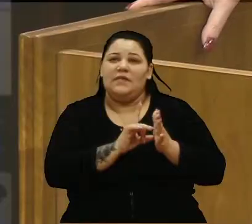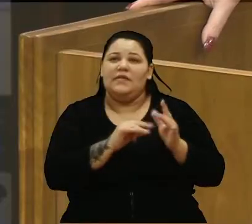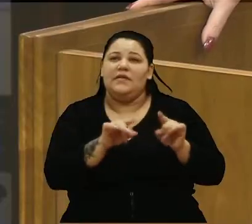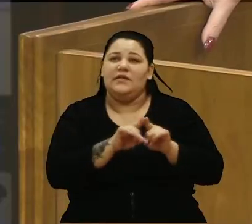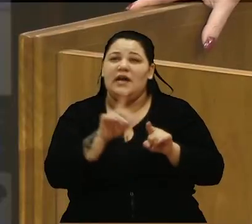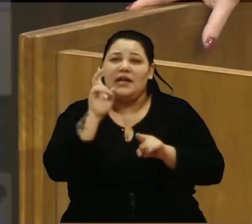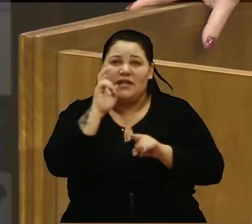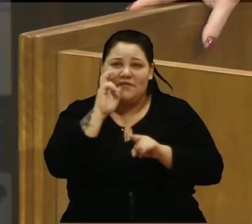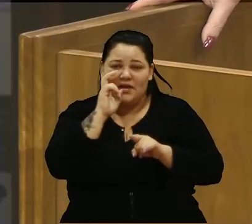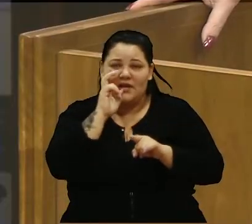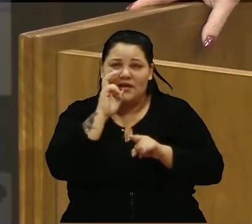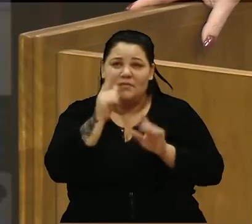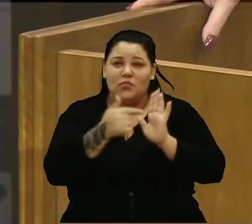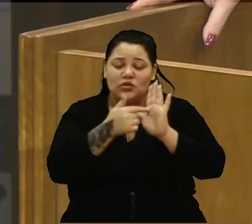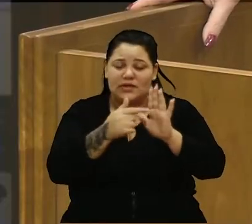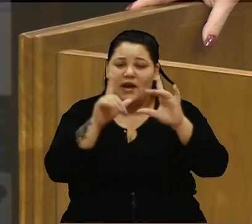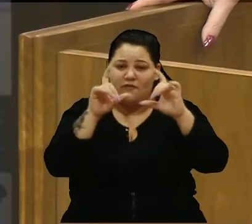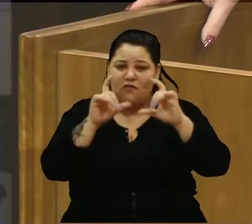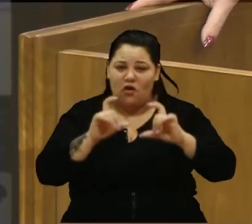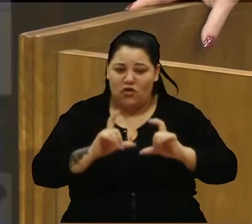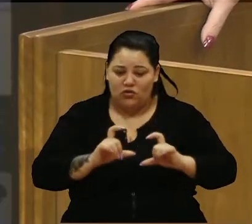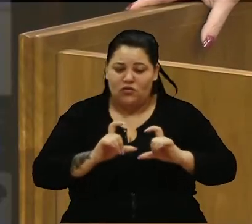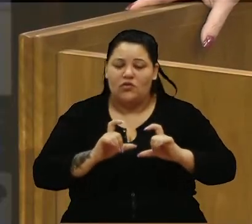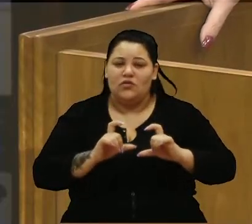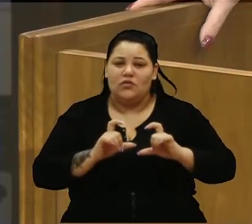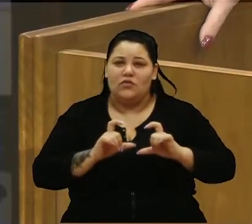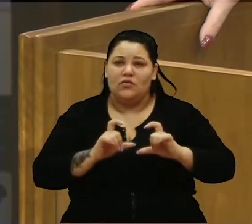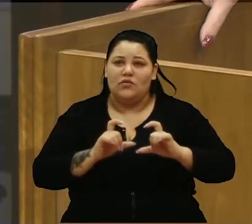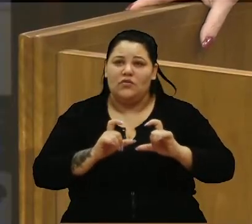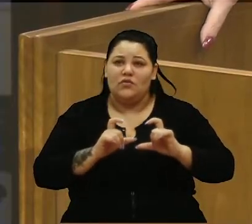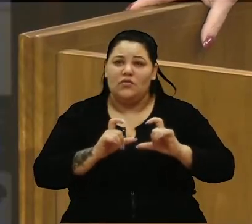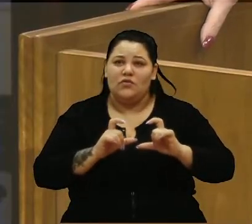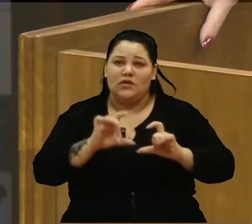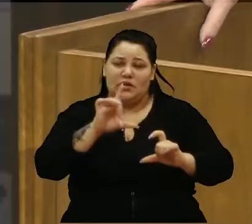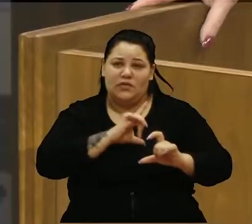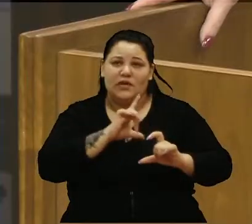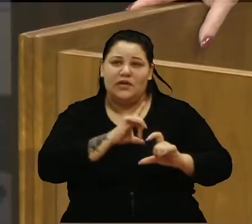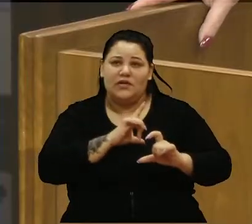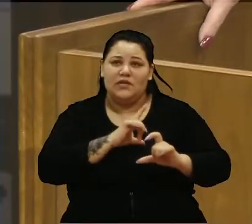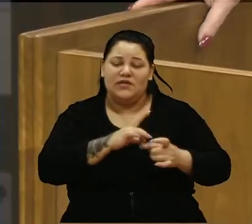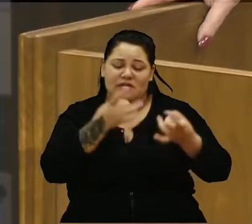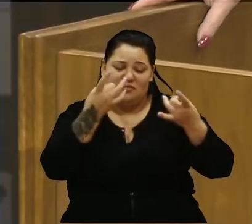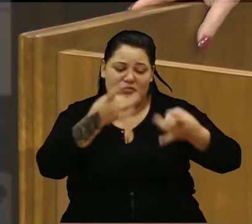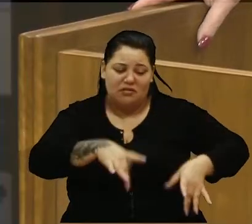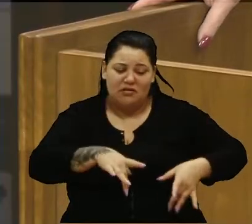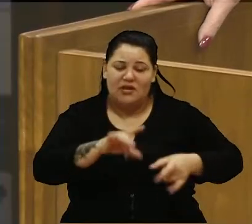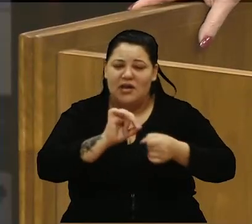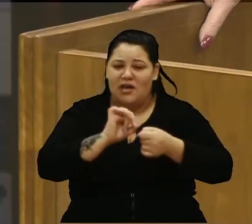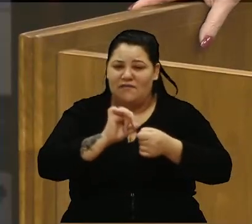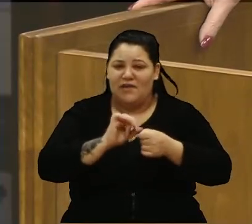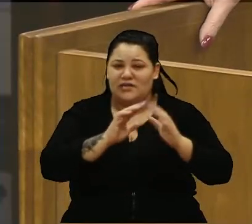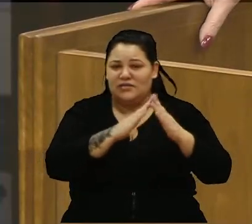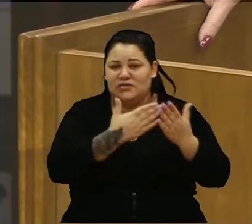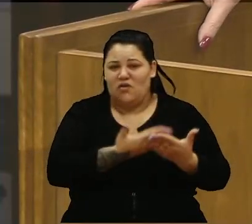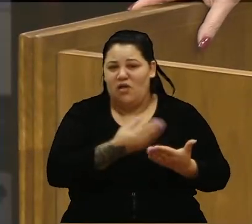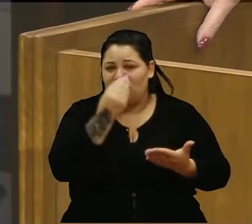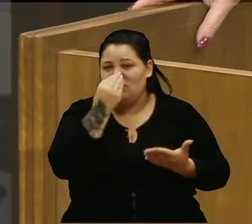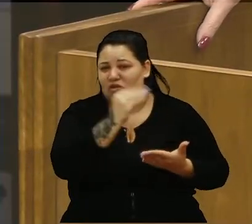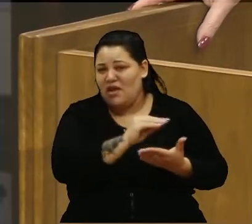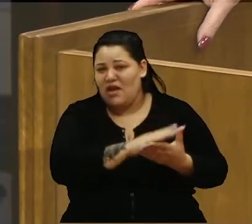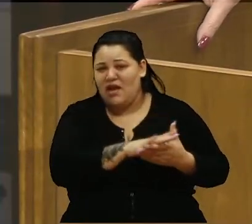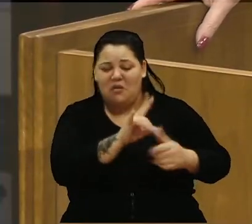quinta-feira, mostrar fotos que eu tenho do descaso que é feito com essas escolas, dos